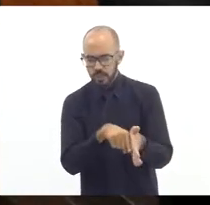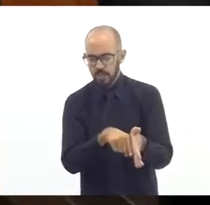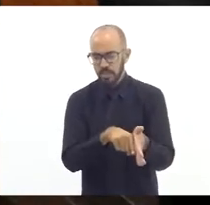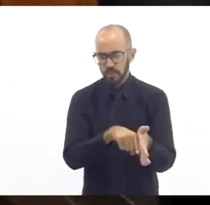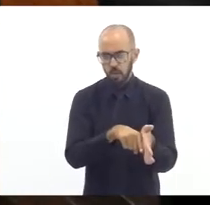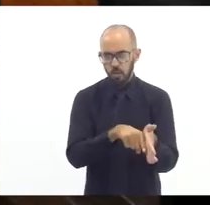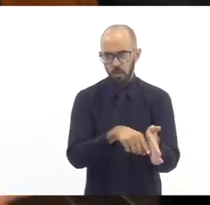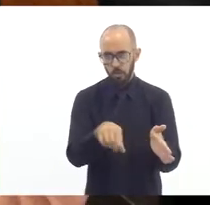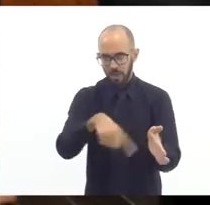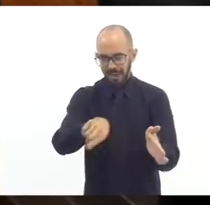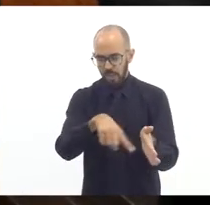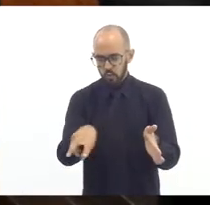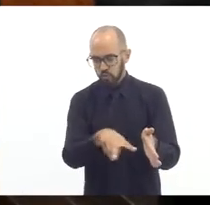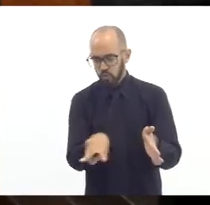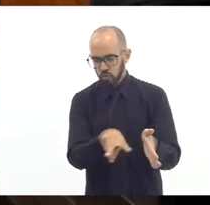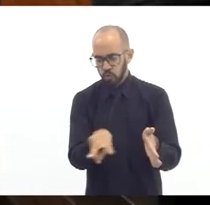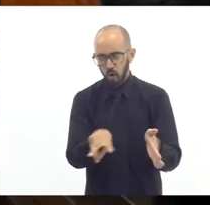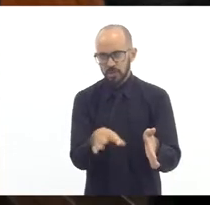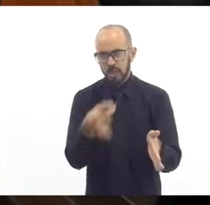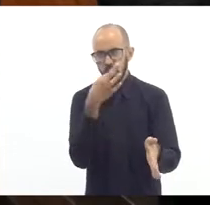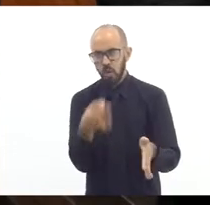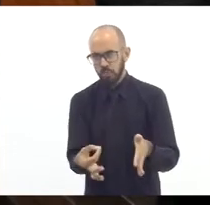que elas opinassem